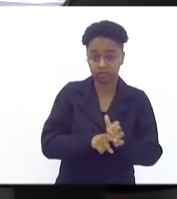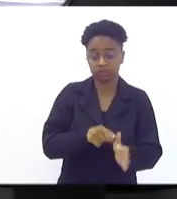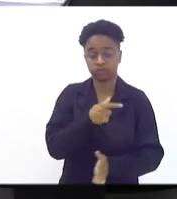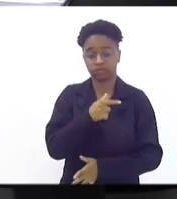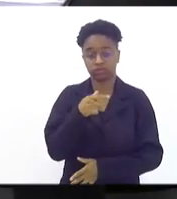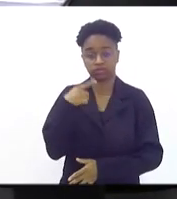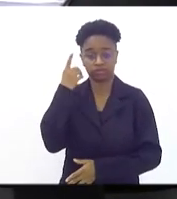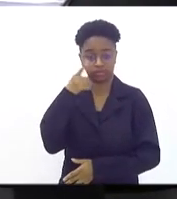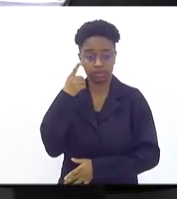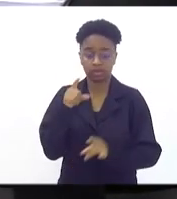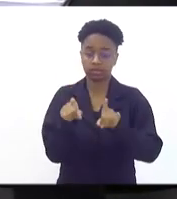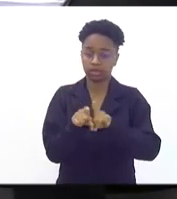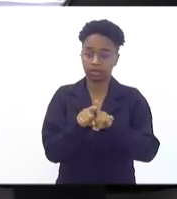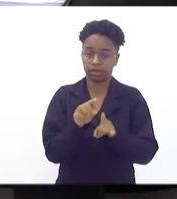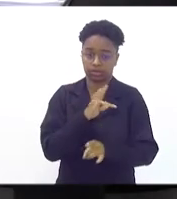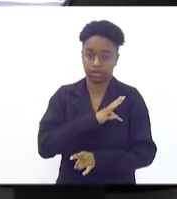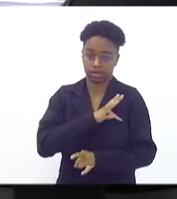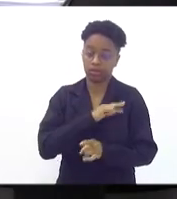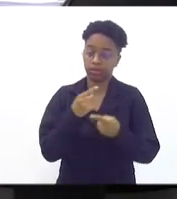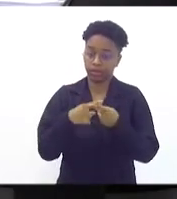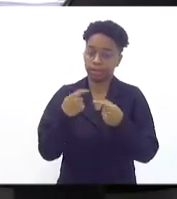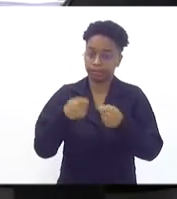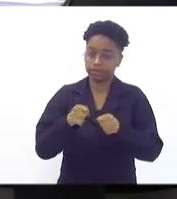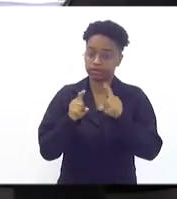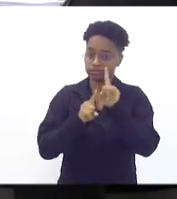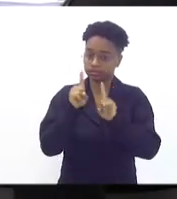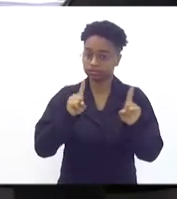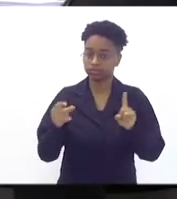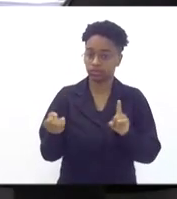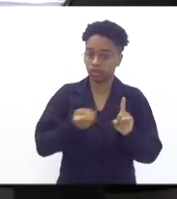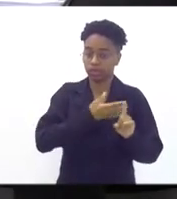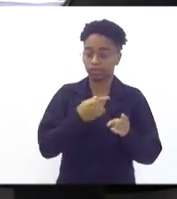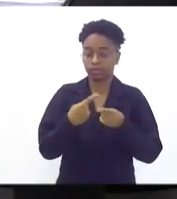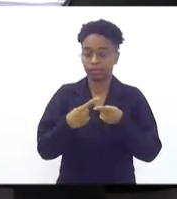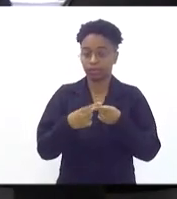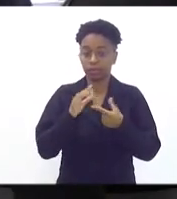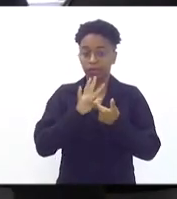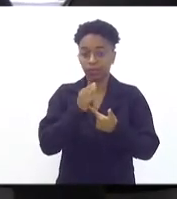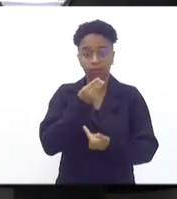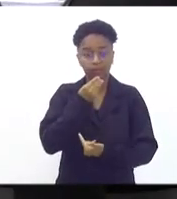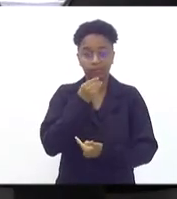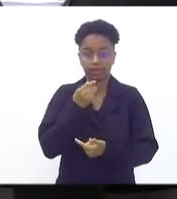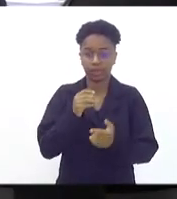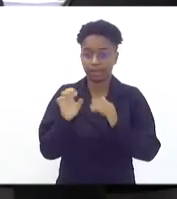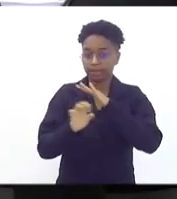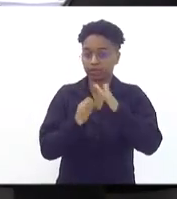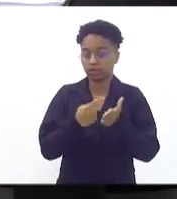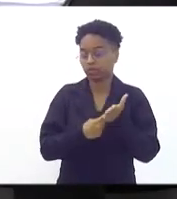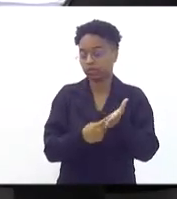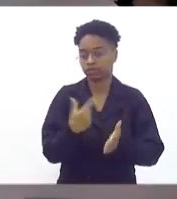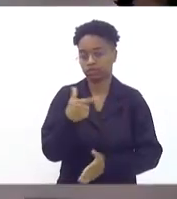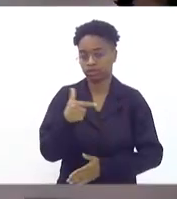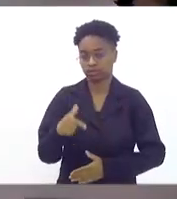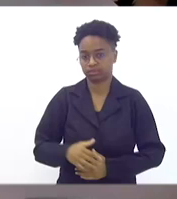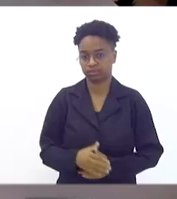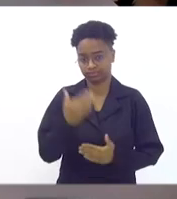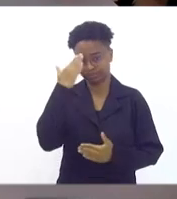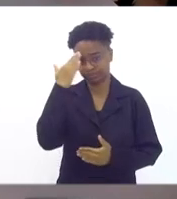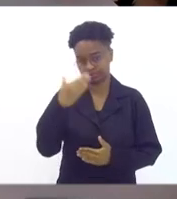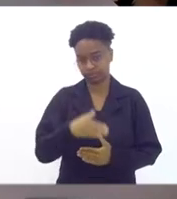faça uma nova licitação Porque pelo que tá claro aqui é que a empresa não tem nenhum compromisso Obrigado secretário